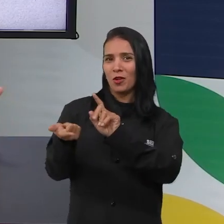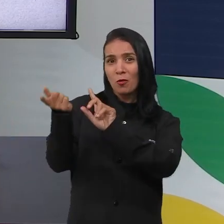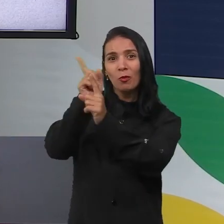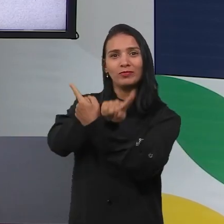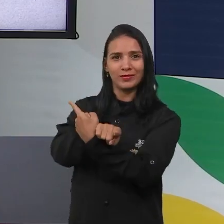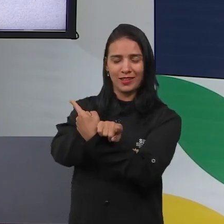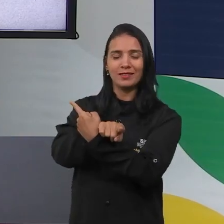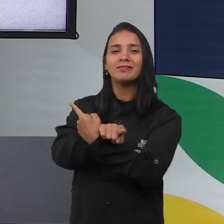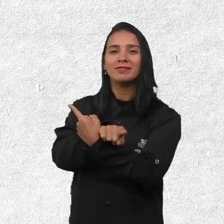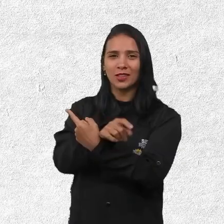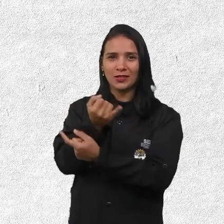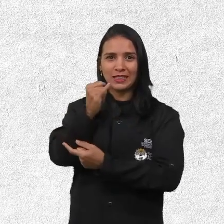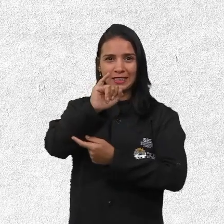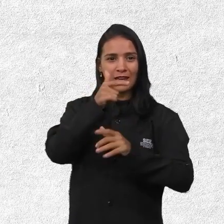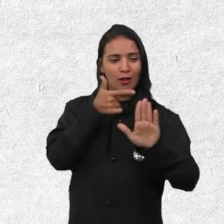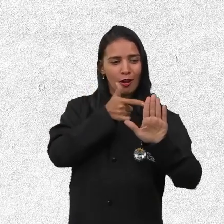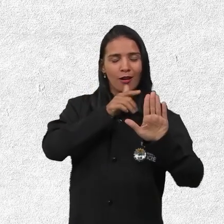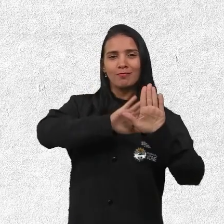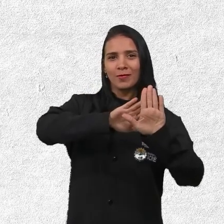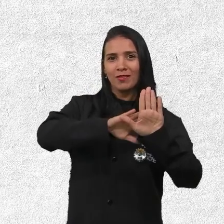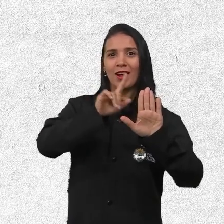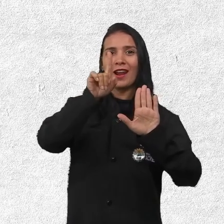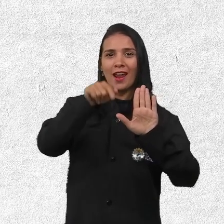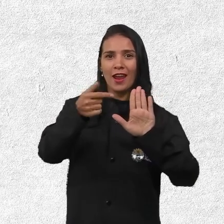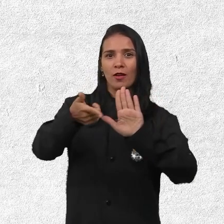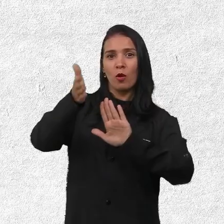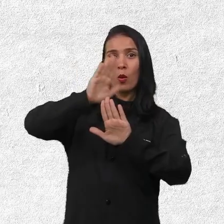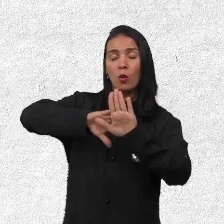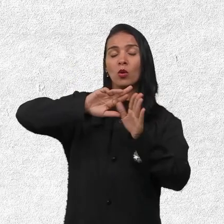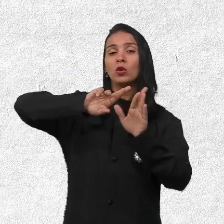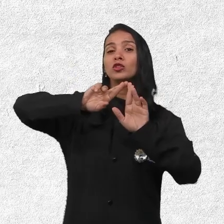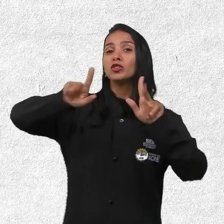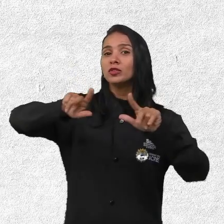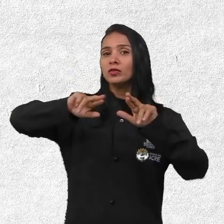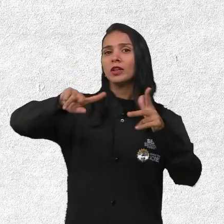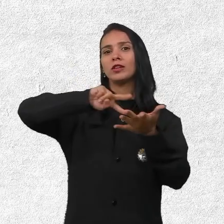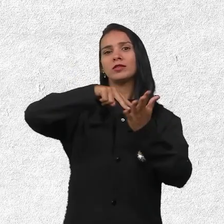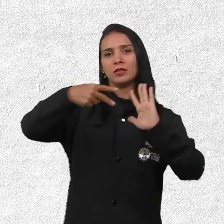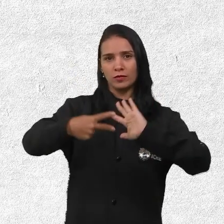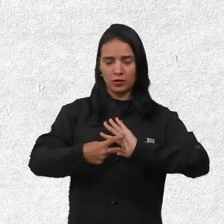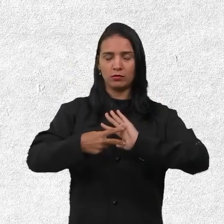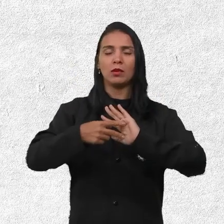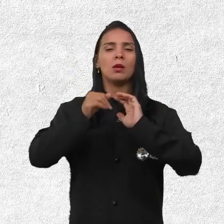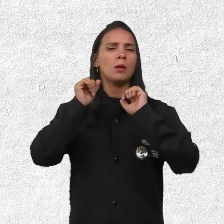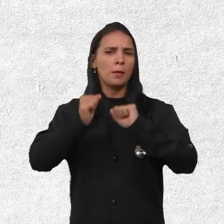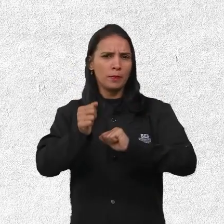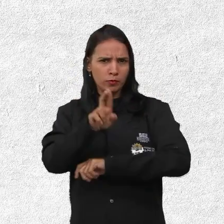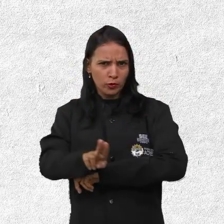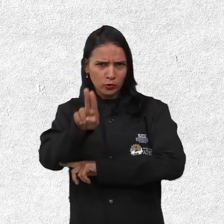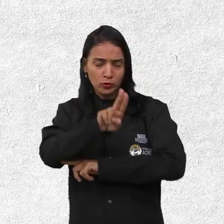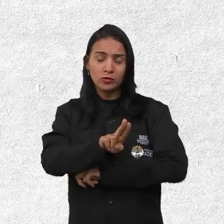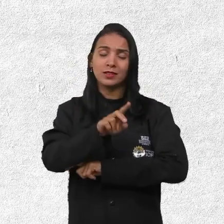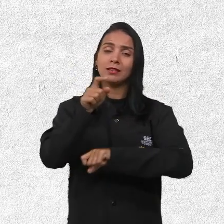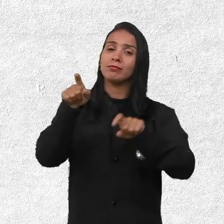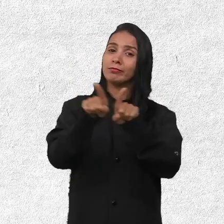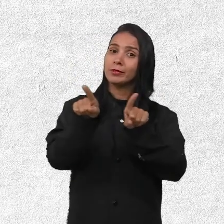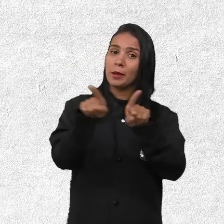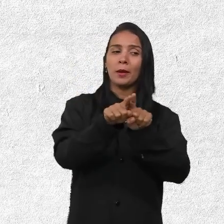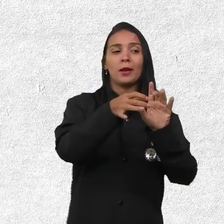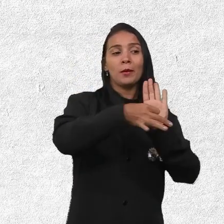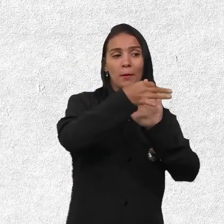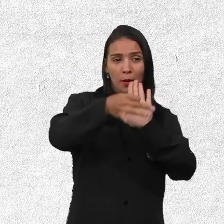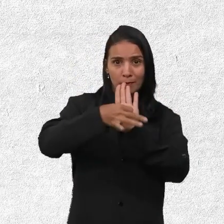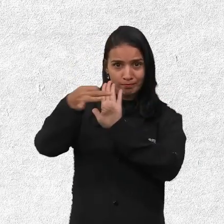quando se diz o contrário realmente do que se quer expressar, frequentemente usada para criticar ou provocar